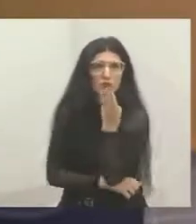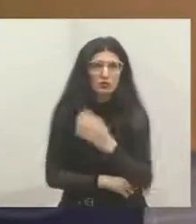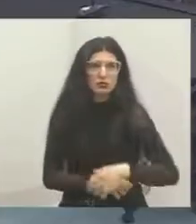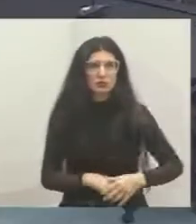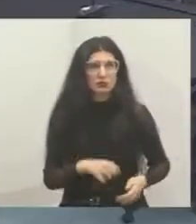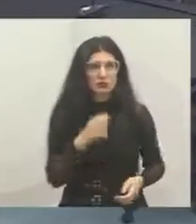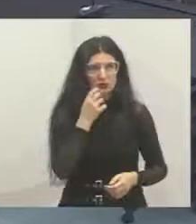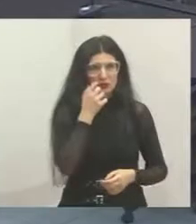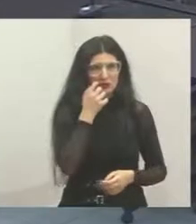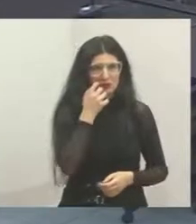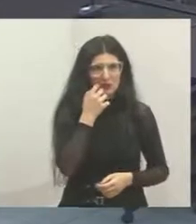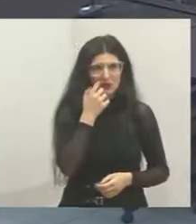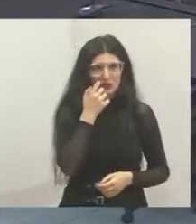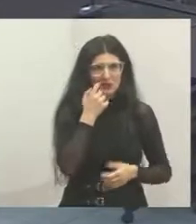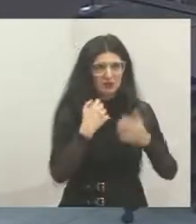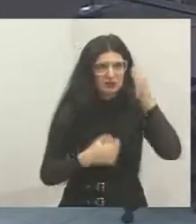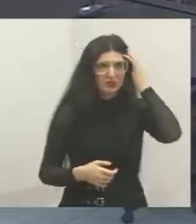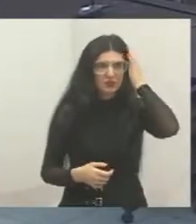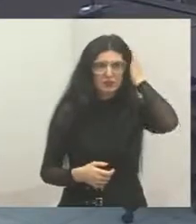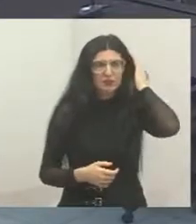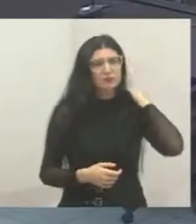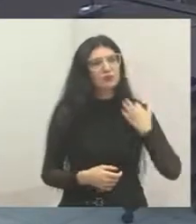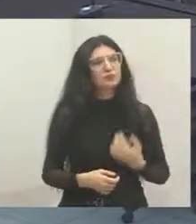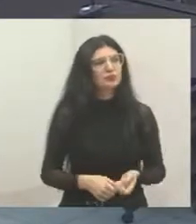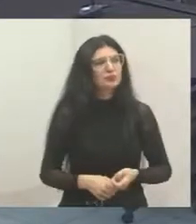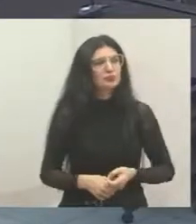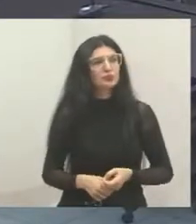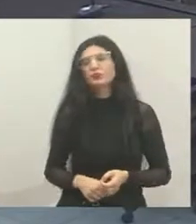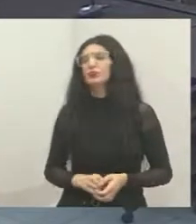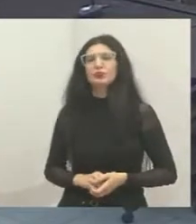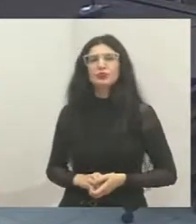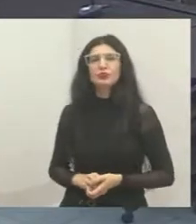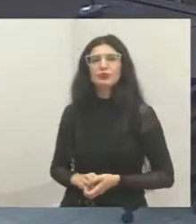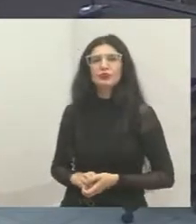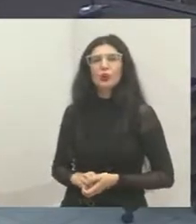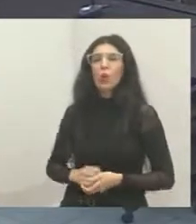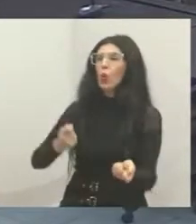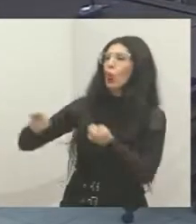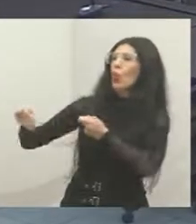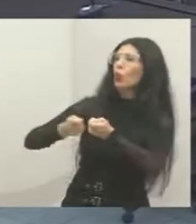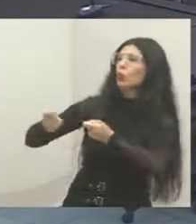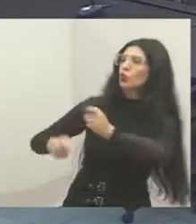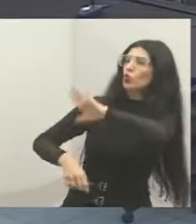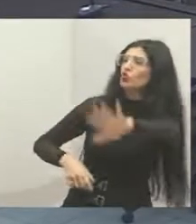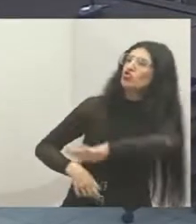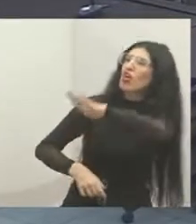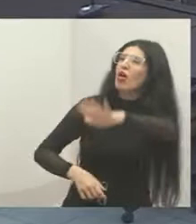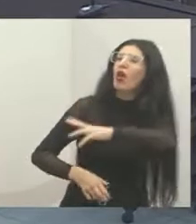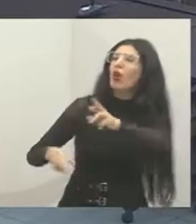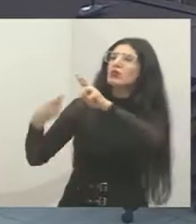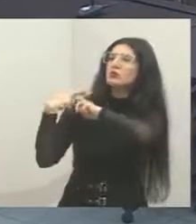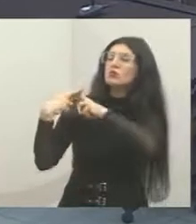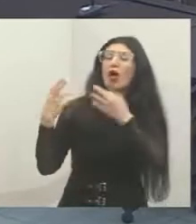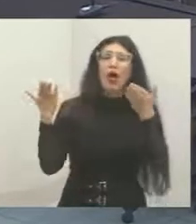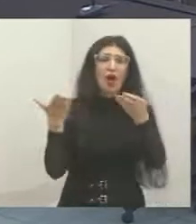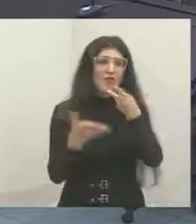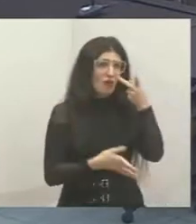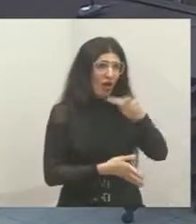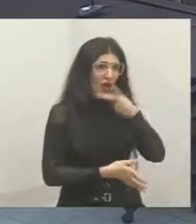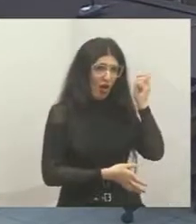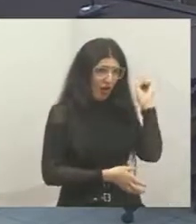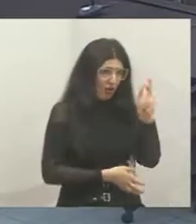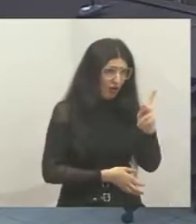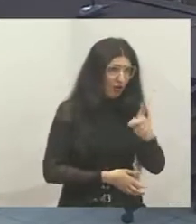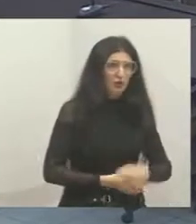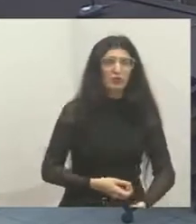Temos aqui o controlador, Reinaldo. o controlador que quer colocar algum comentário interno nosso, geral, o senhor Turci. Primeiro vamos